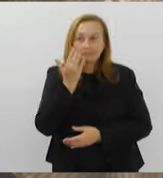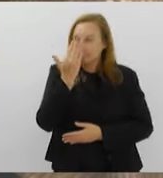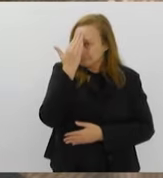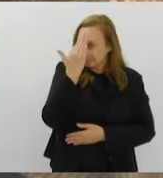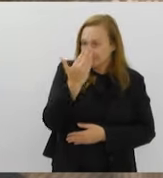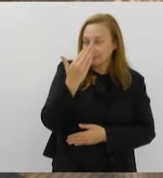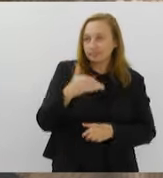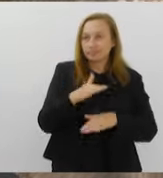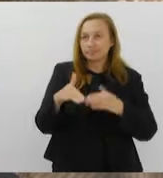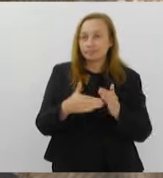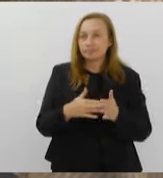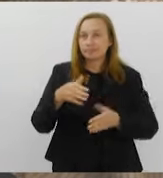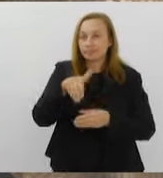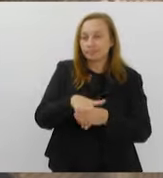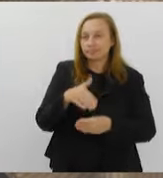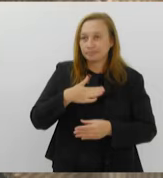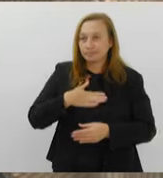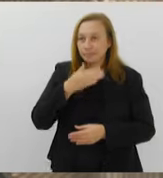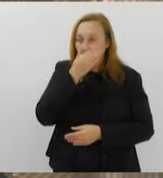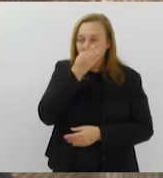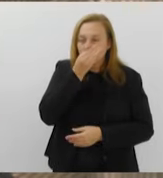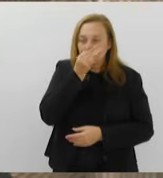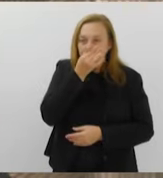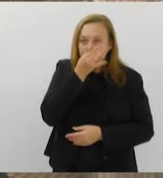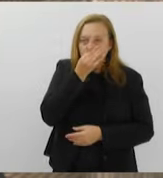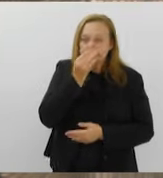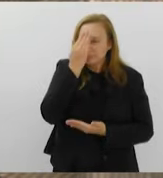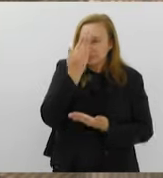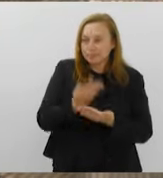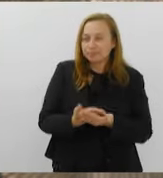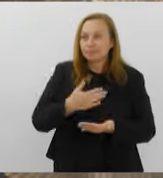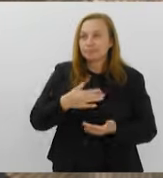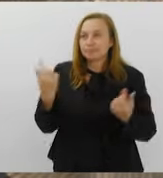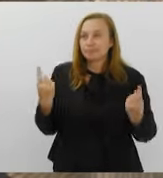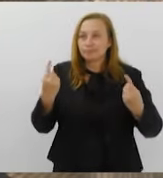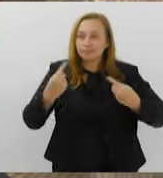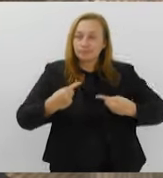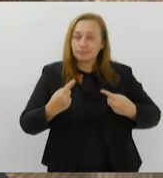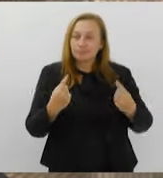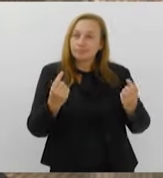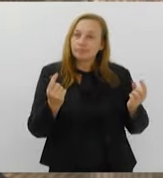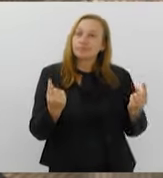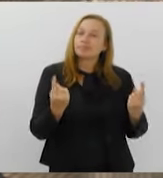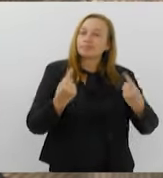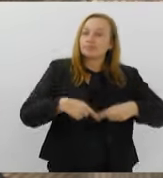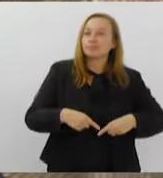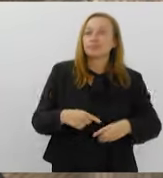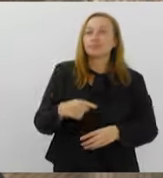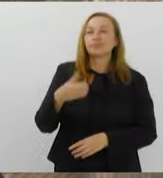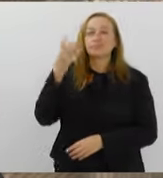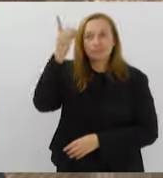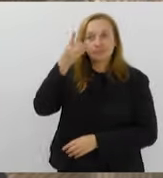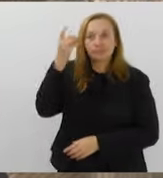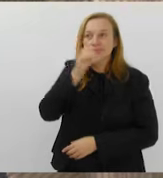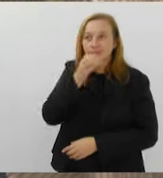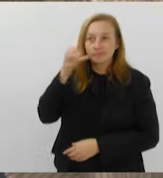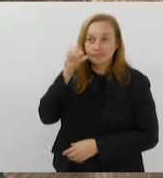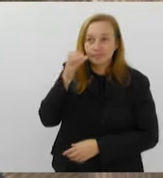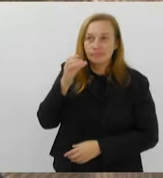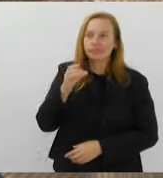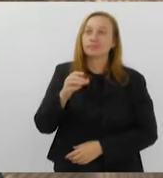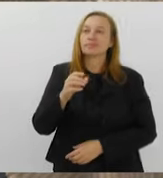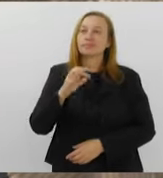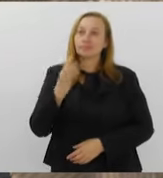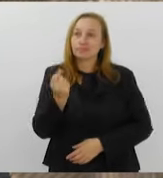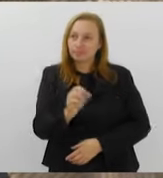a todos que votaram em mim, o voto de confiança, mas competi com a Célia Jordão, com a deputada Marta Rocha, da qual eu fui relatora